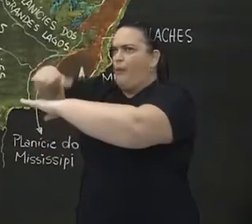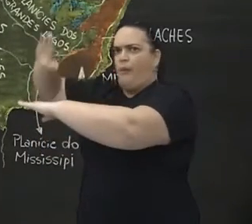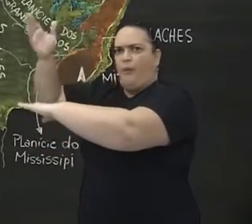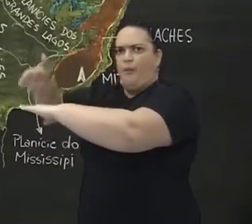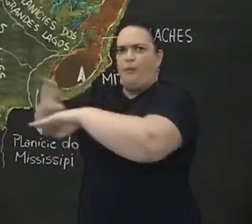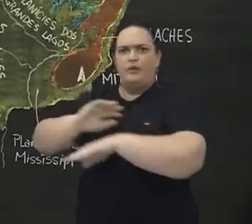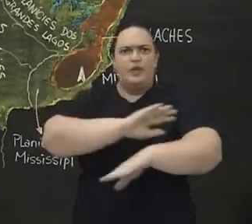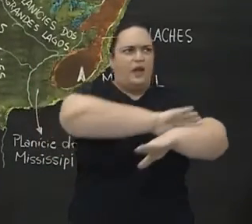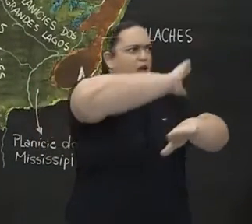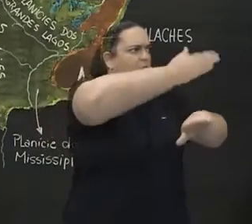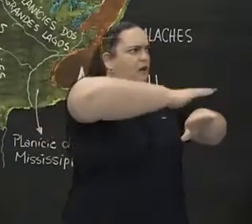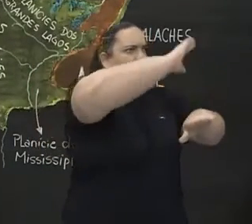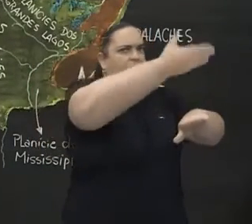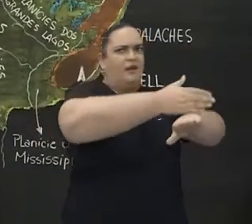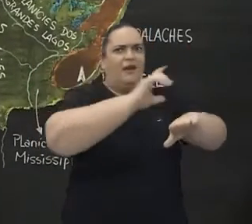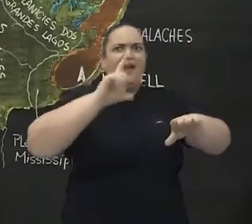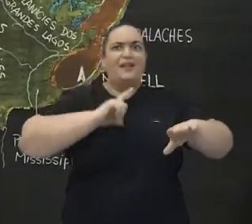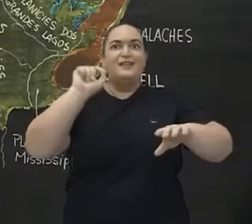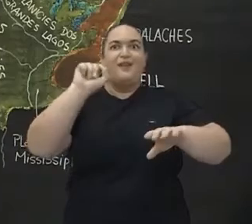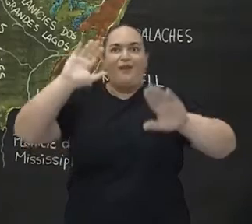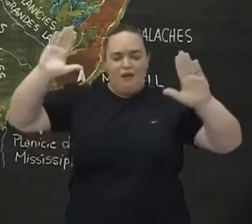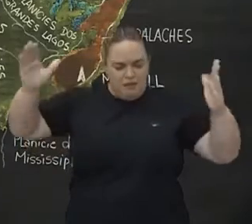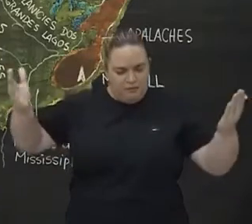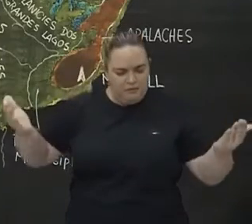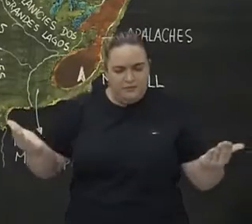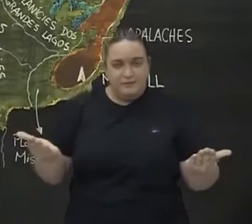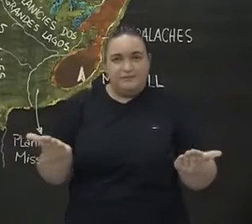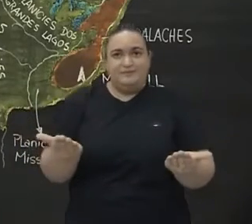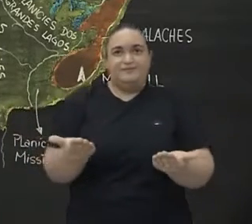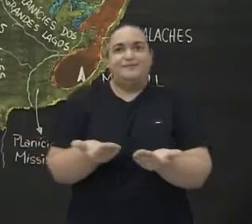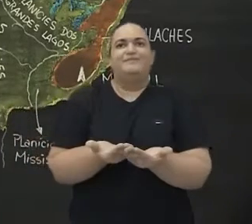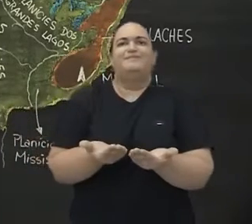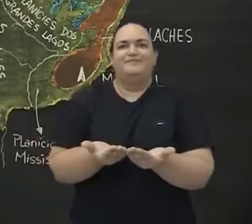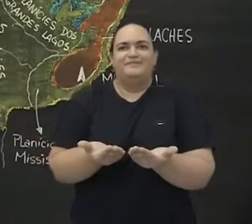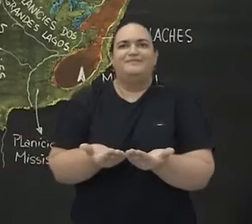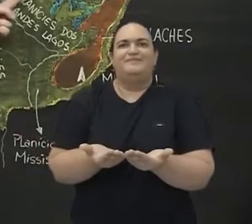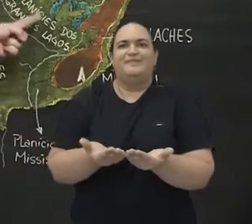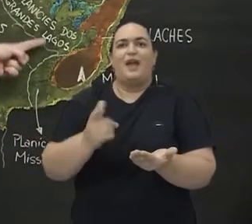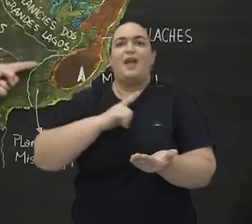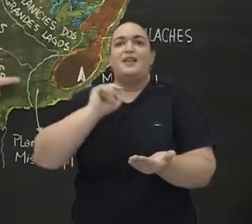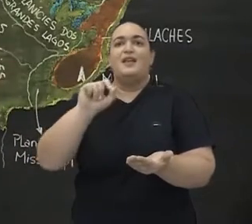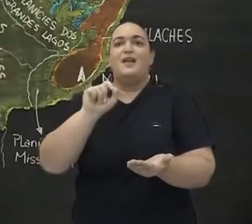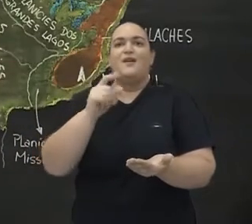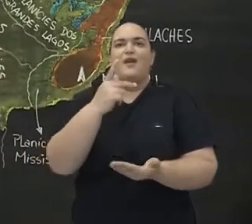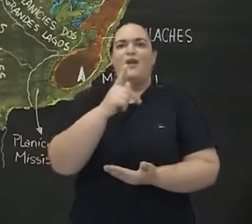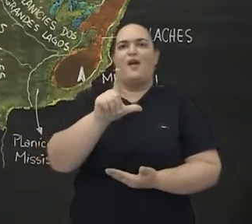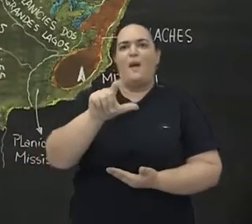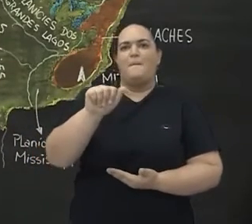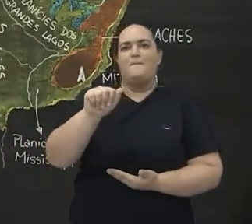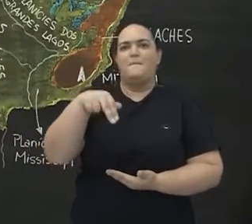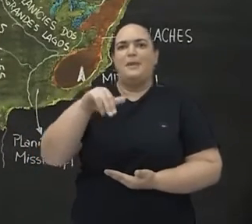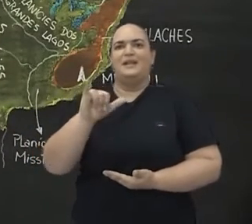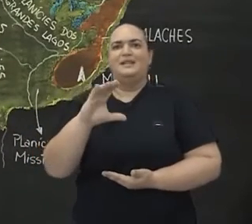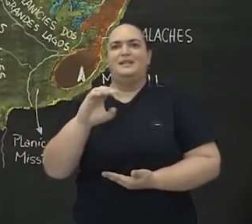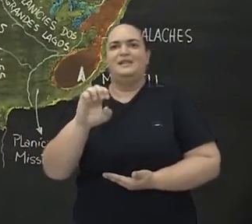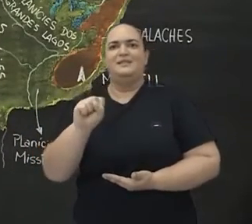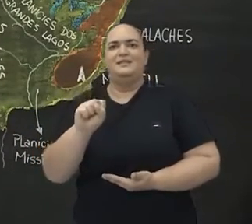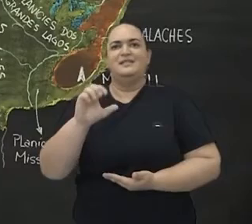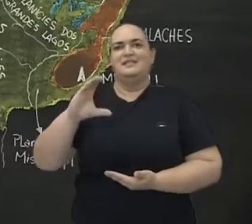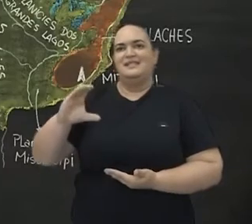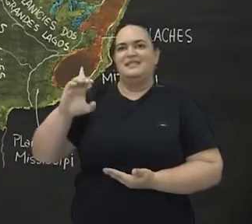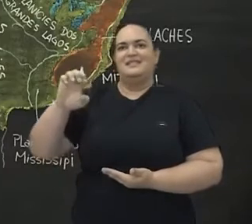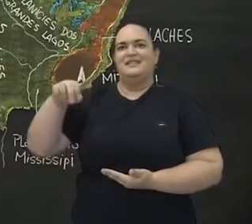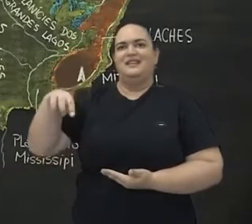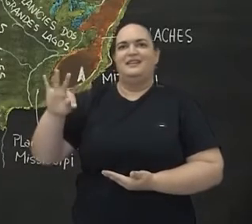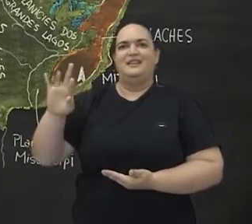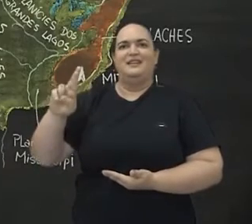do outro, e ela faz um decaimento. Esse decaimento nós temos as planícies centrais. Essas planícies